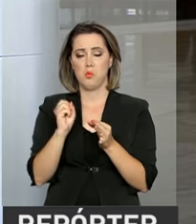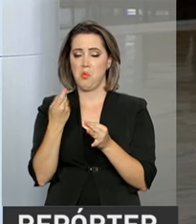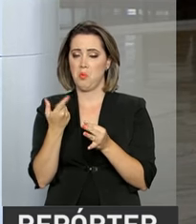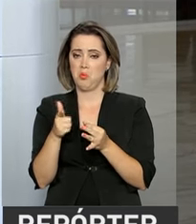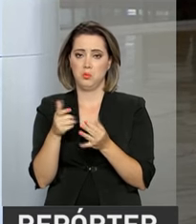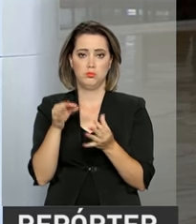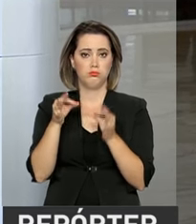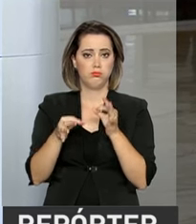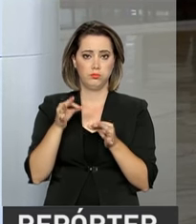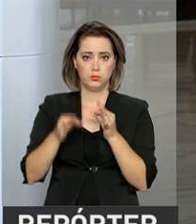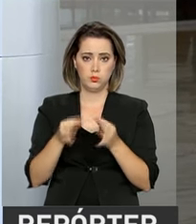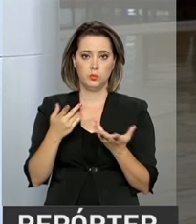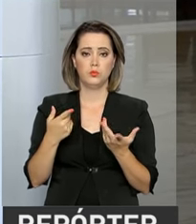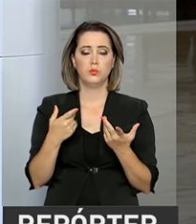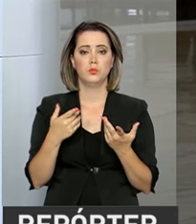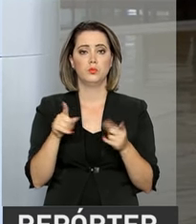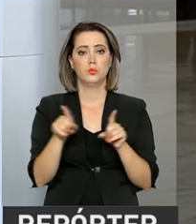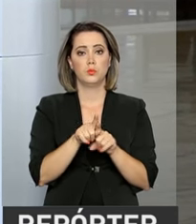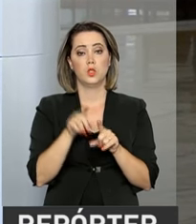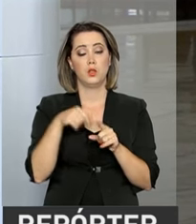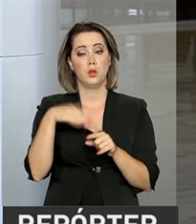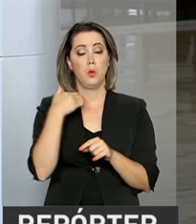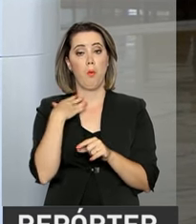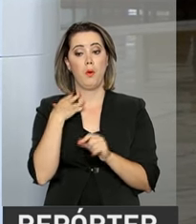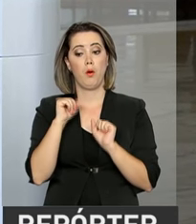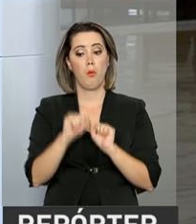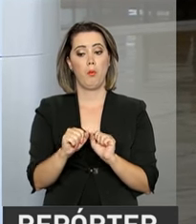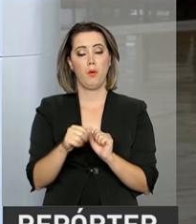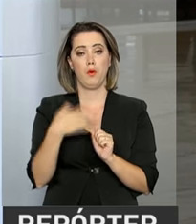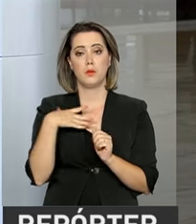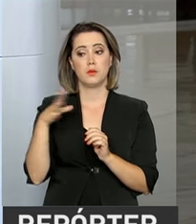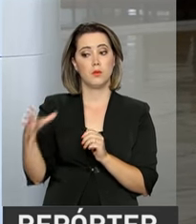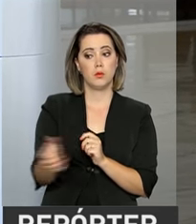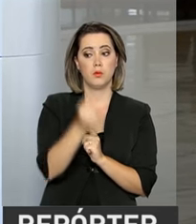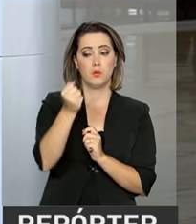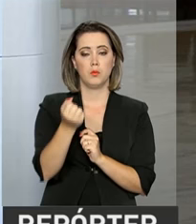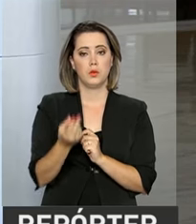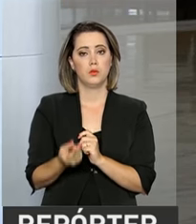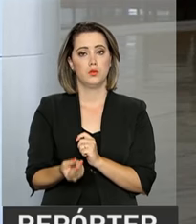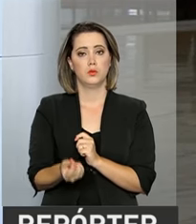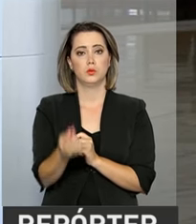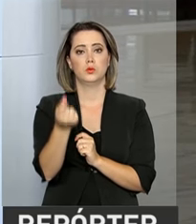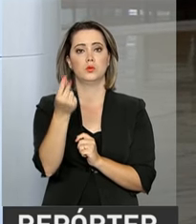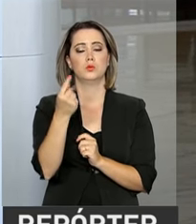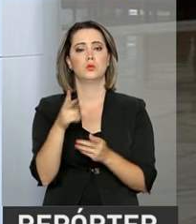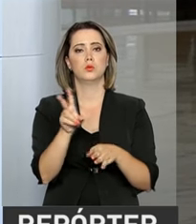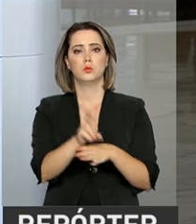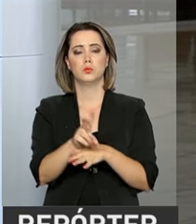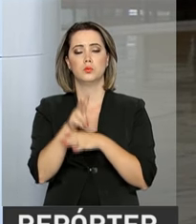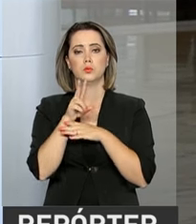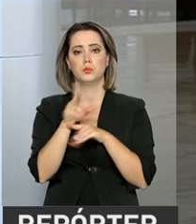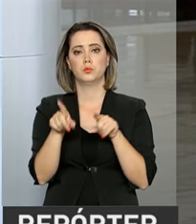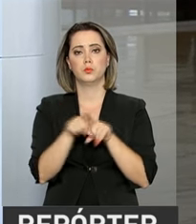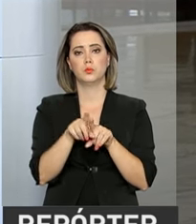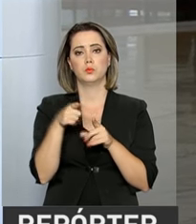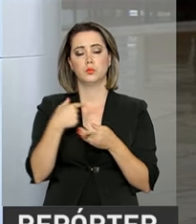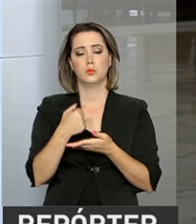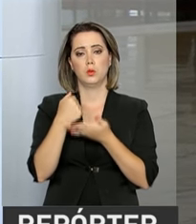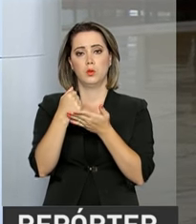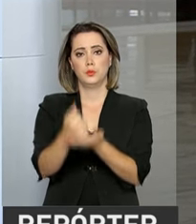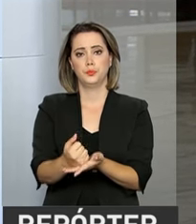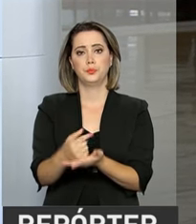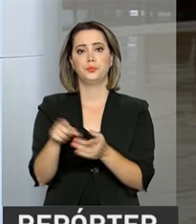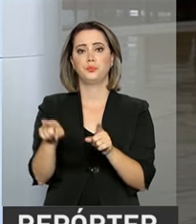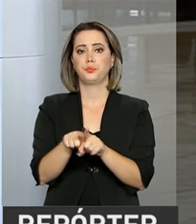possa reter os valores financiados por meio da modalidade crédito consignado, tendo como